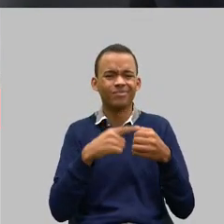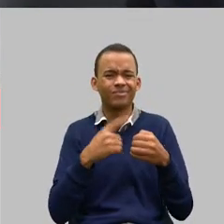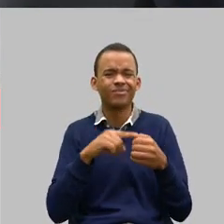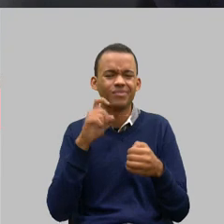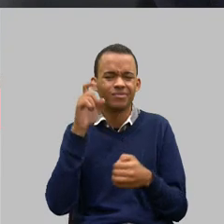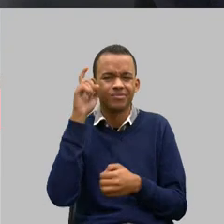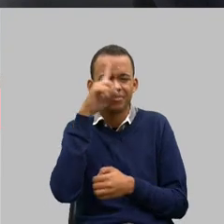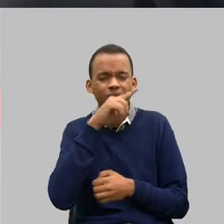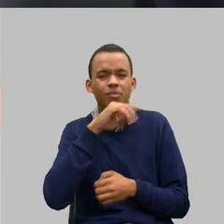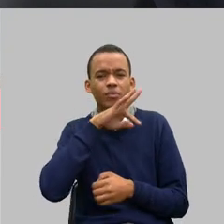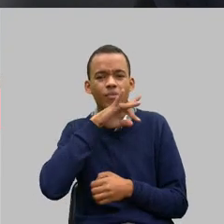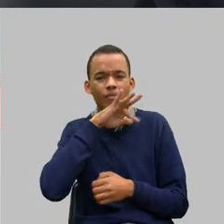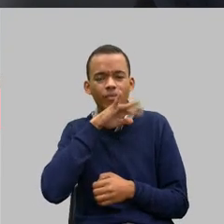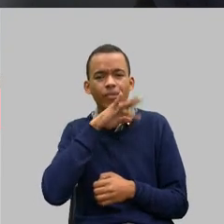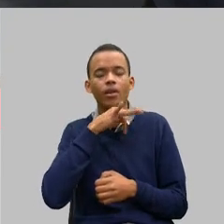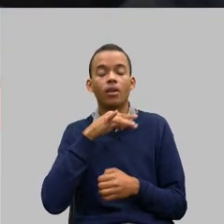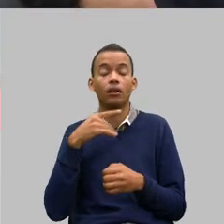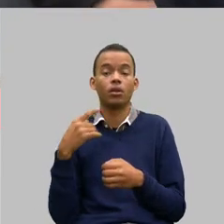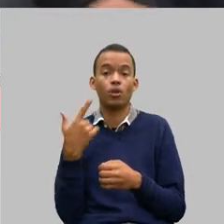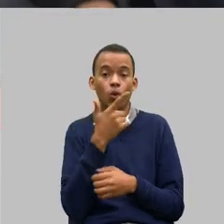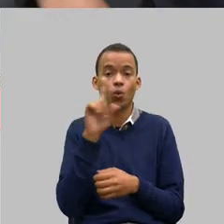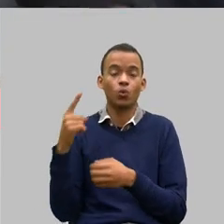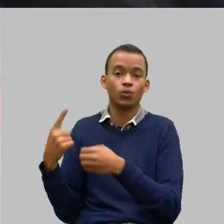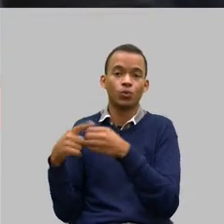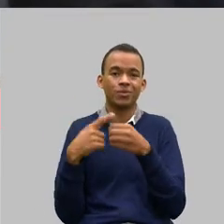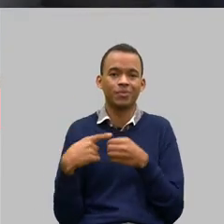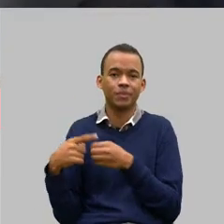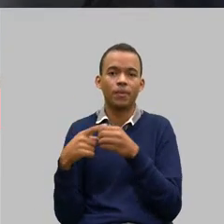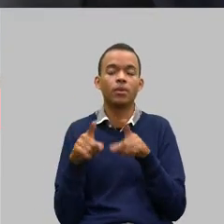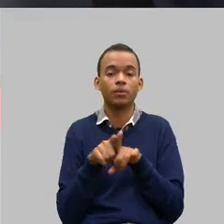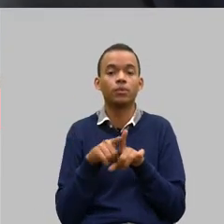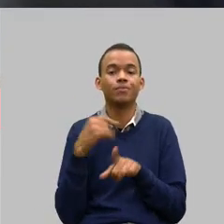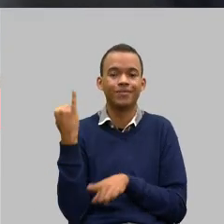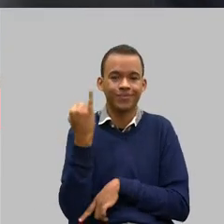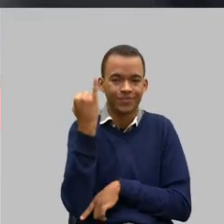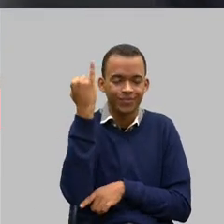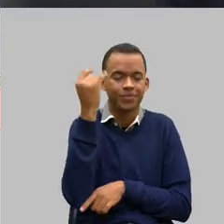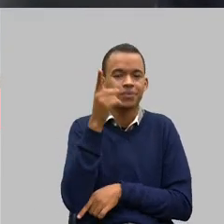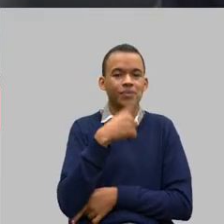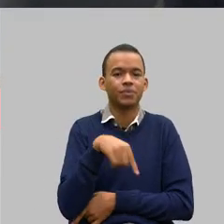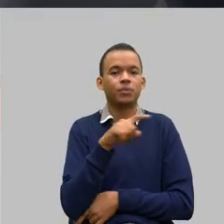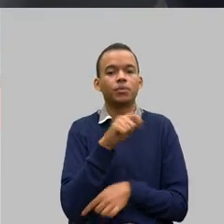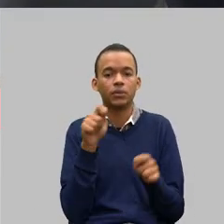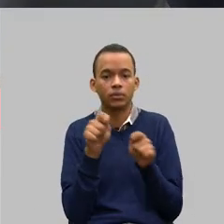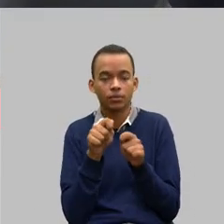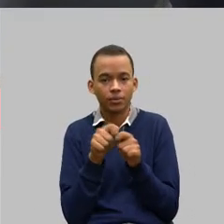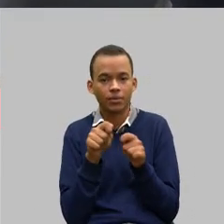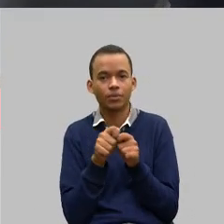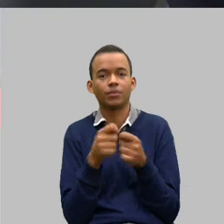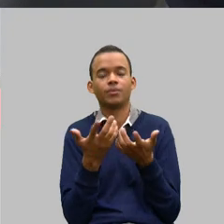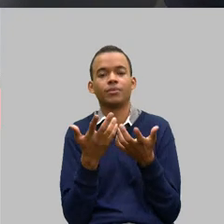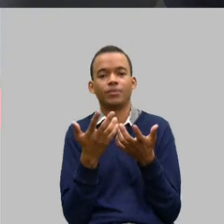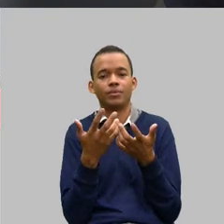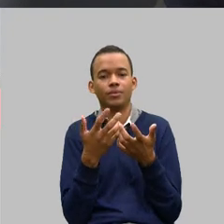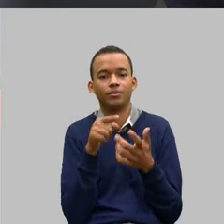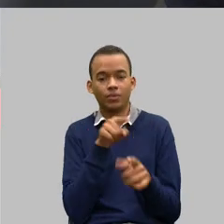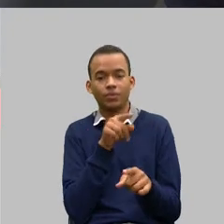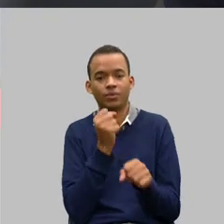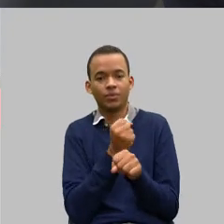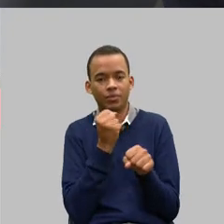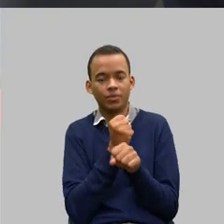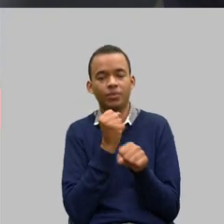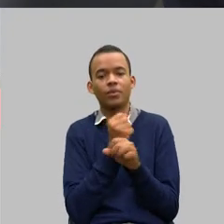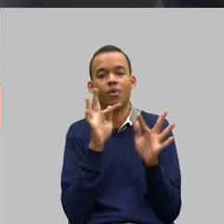fora da nossa do nosso distrito e é importante demais nós trazermos essa paz para pras famílias da